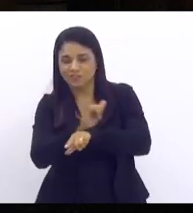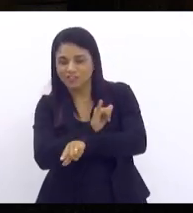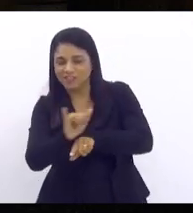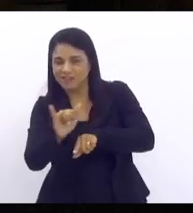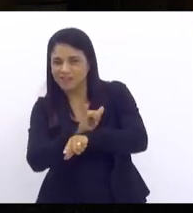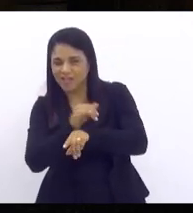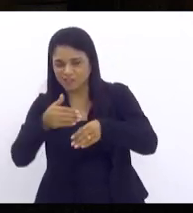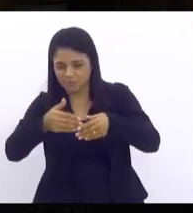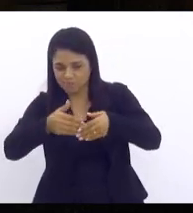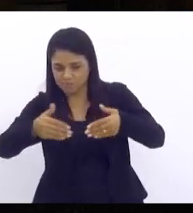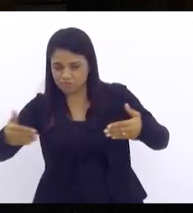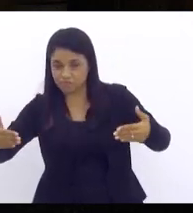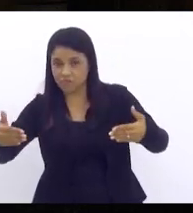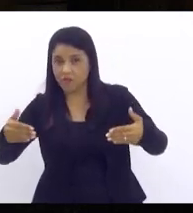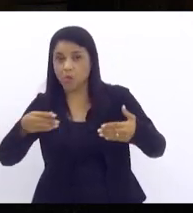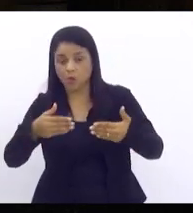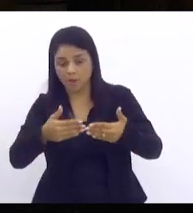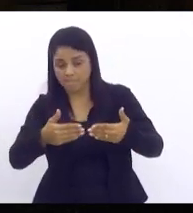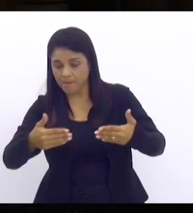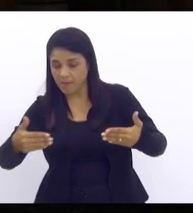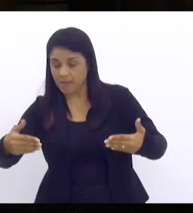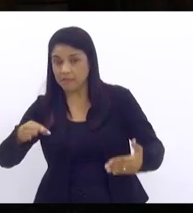são trincheiras, ou seja,